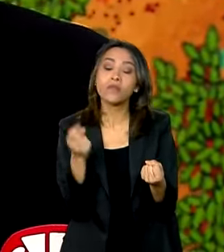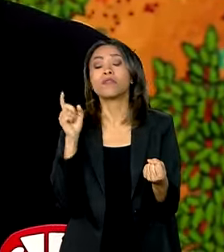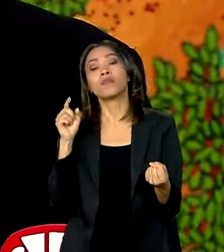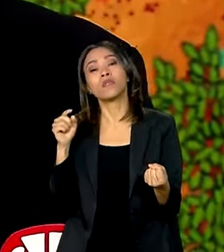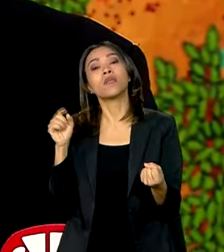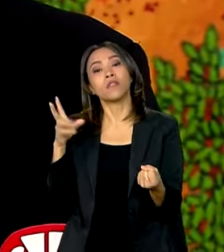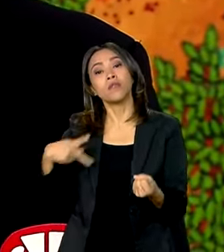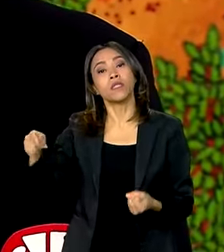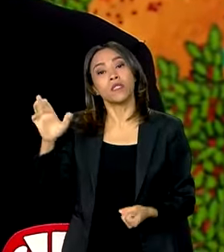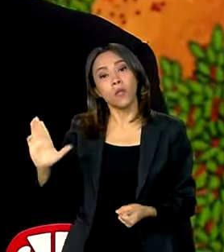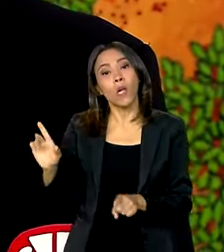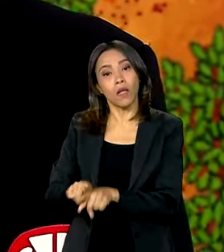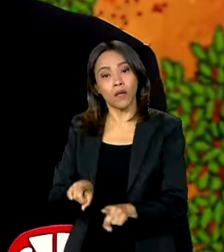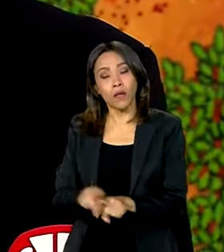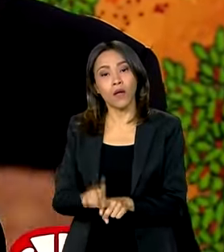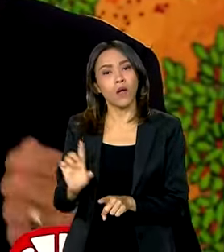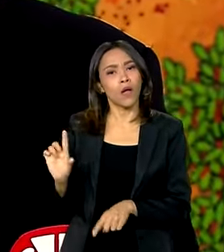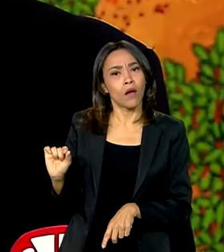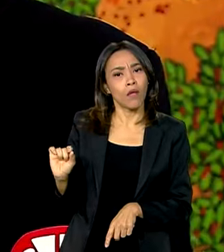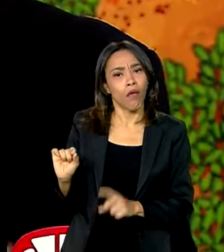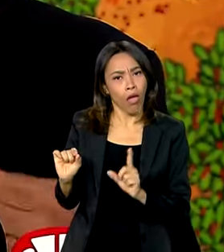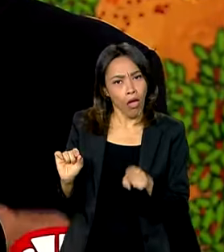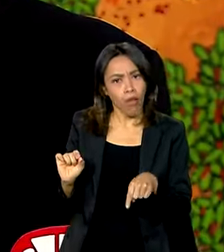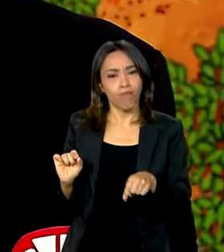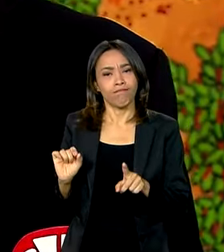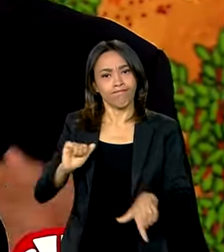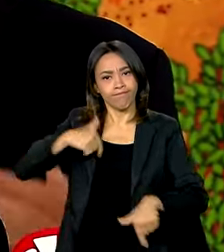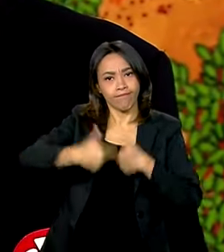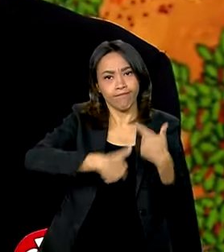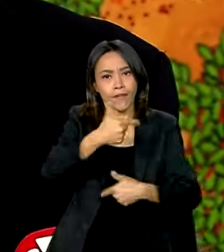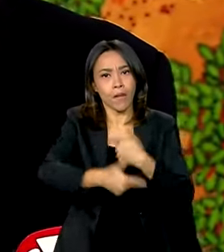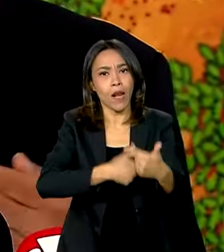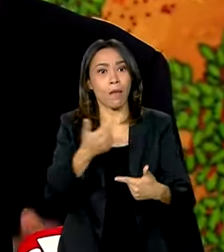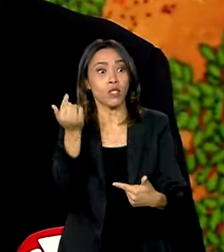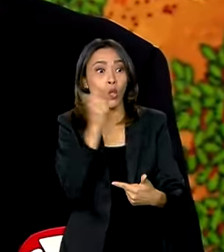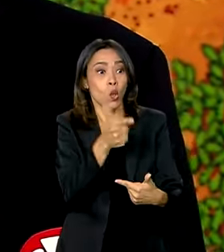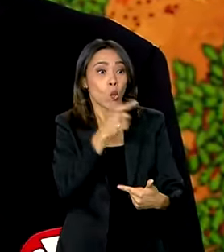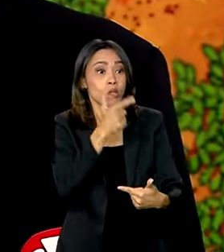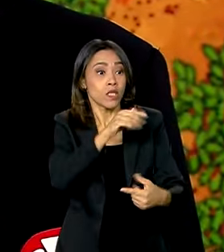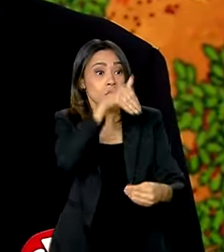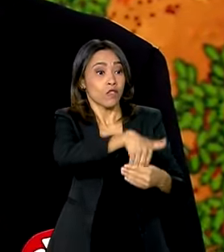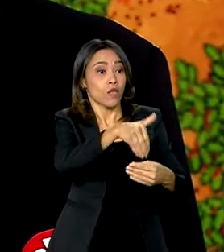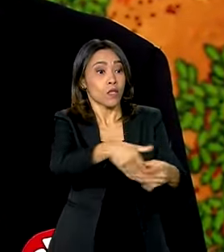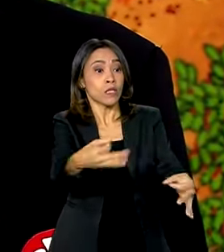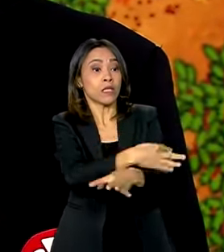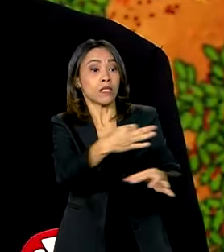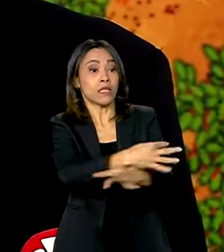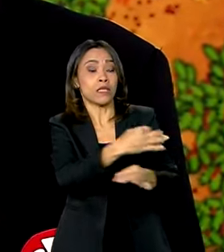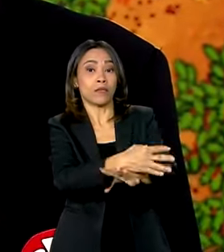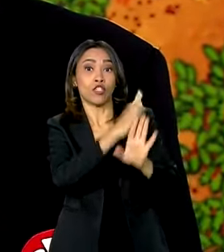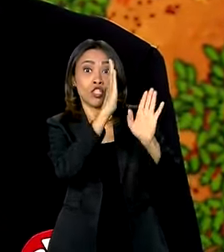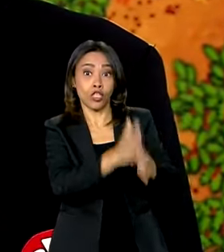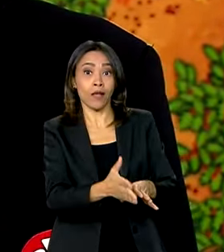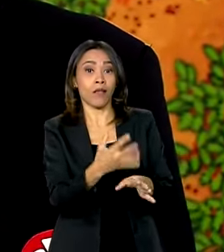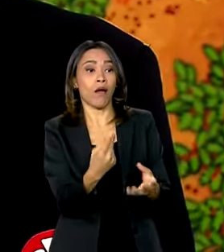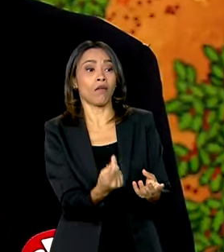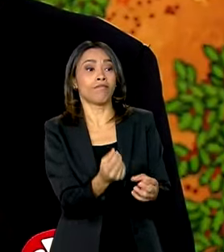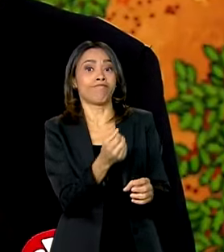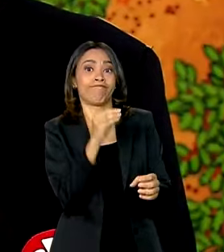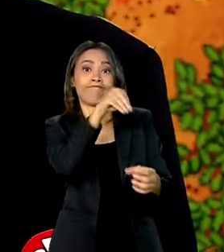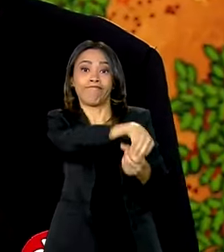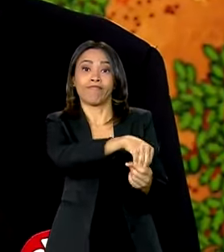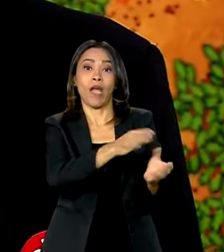Lula, inclusive, é trabalharmos para concluir as votações daquilo que já está no Senado. A expectativa é que essa semana